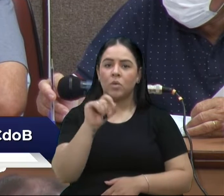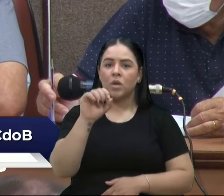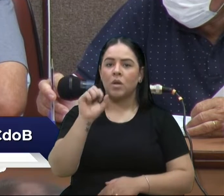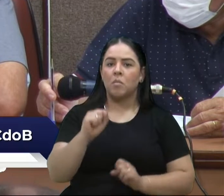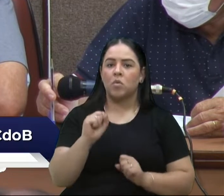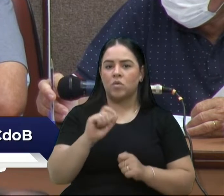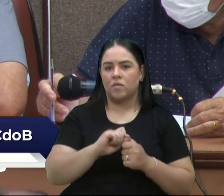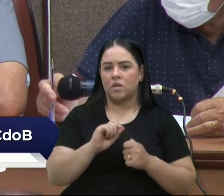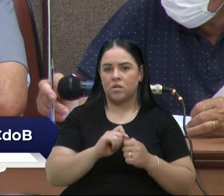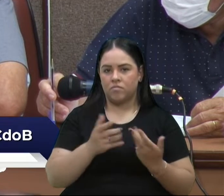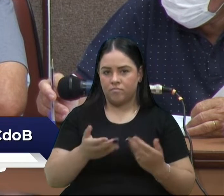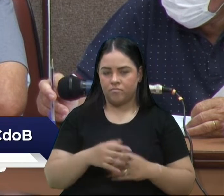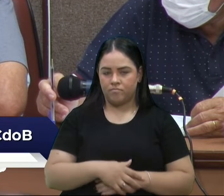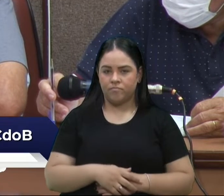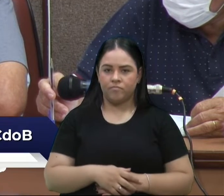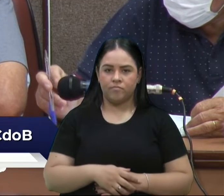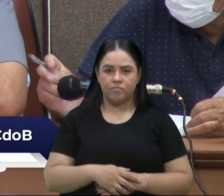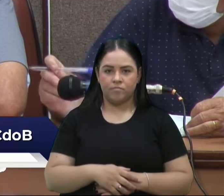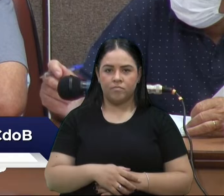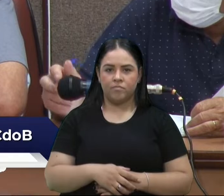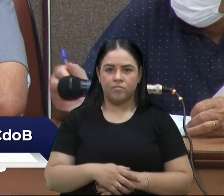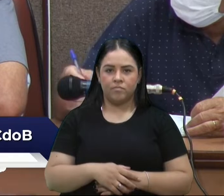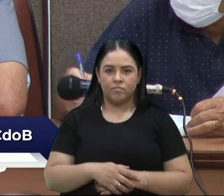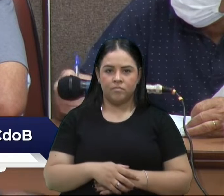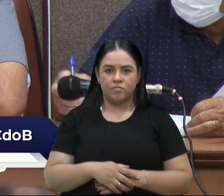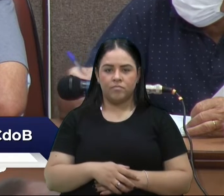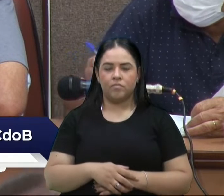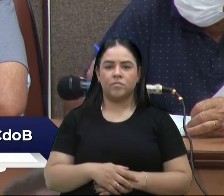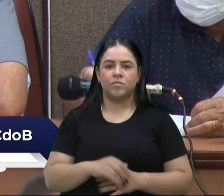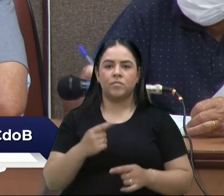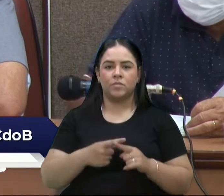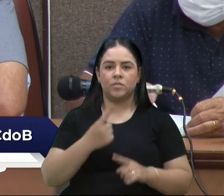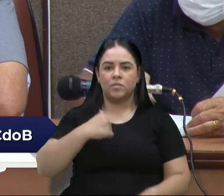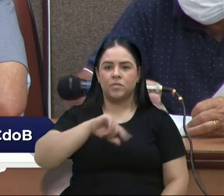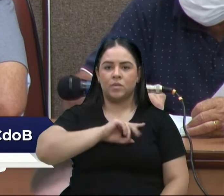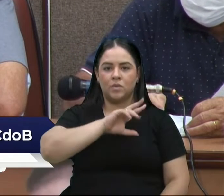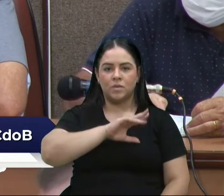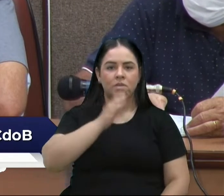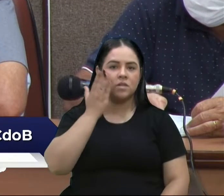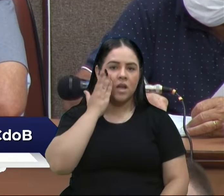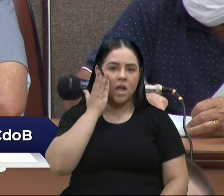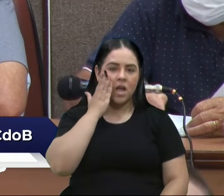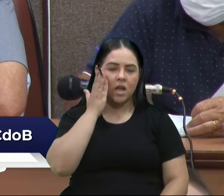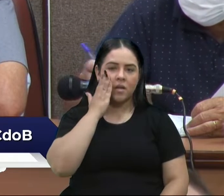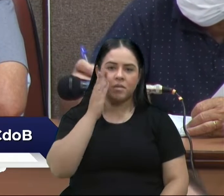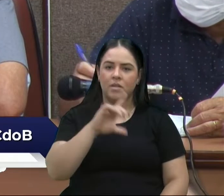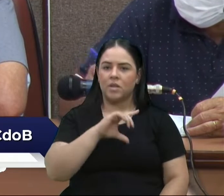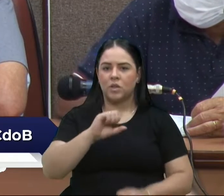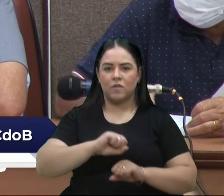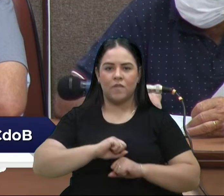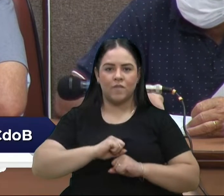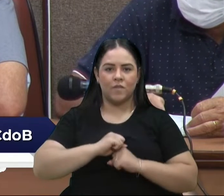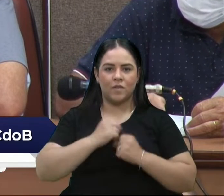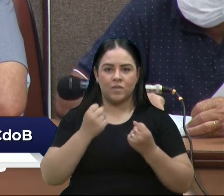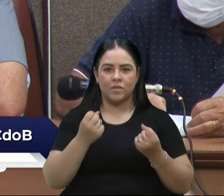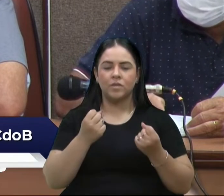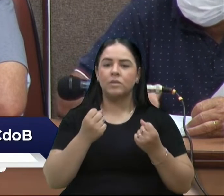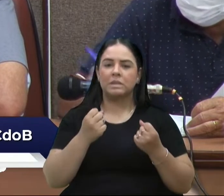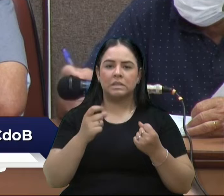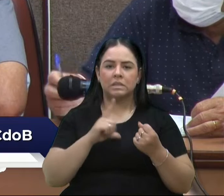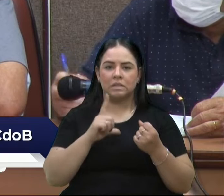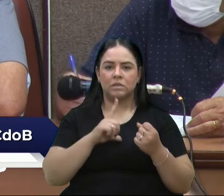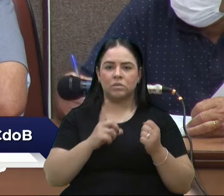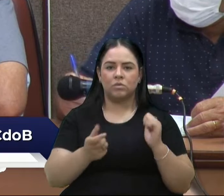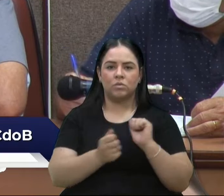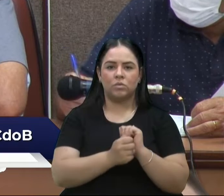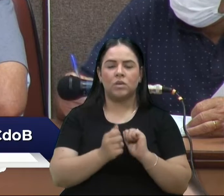né? Porque a gente sabe que o prefeito tem feito um esforço, a secretária fez um esforço, o vice-prefeito com